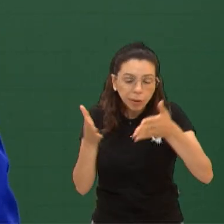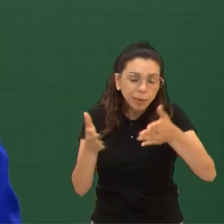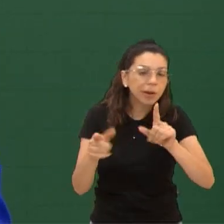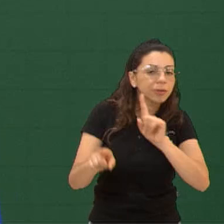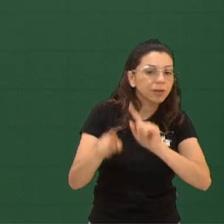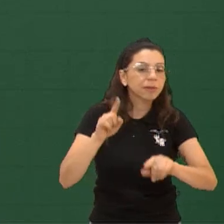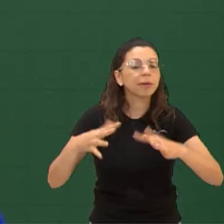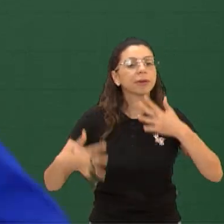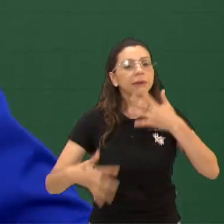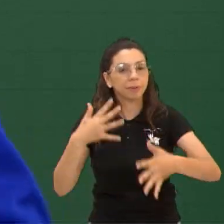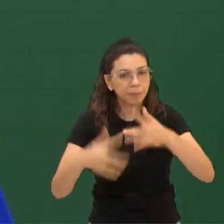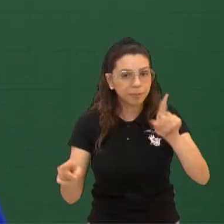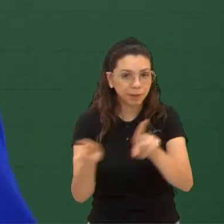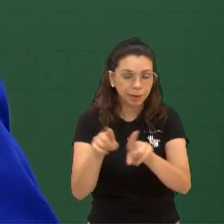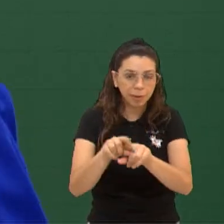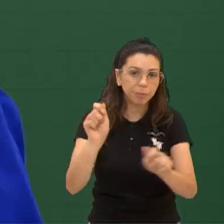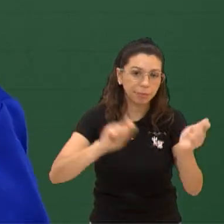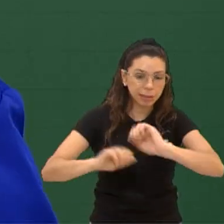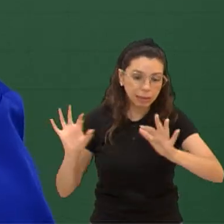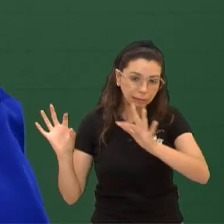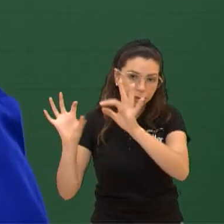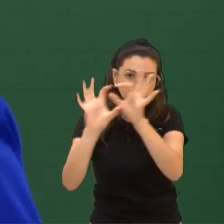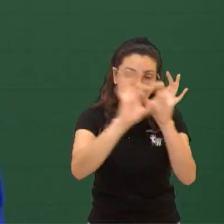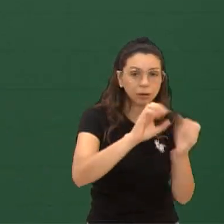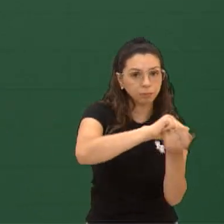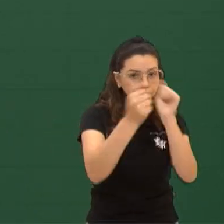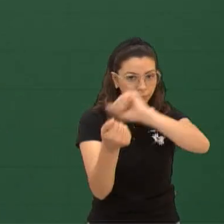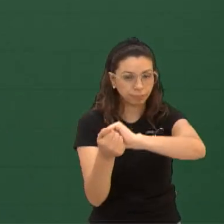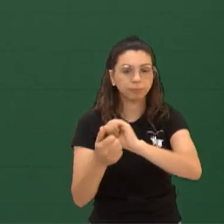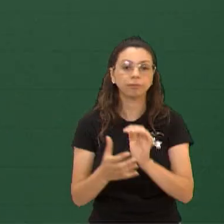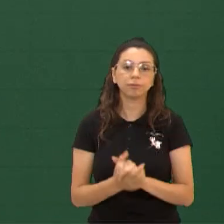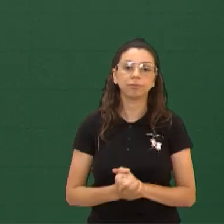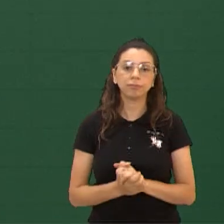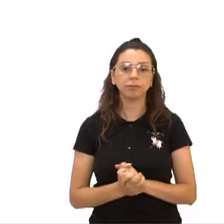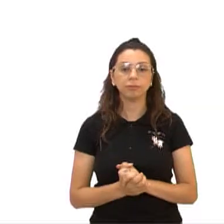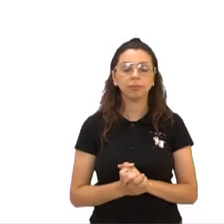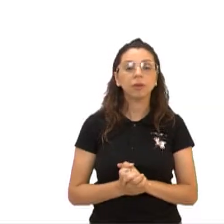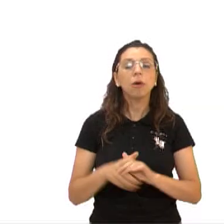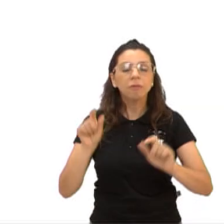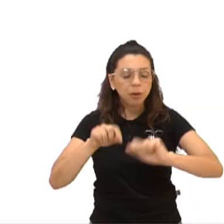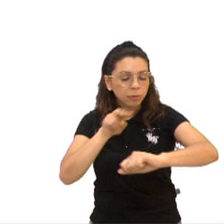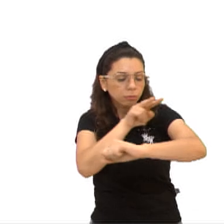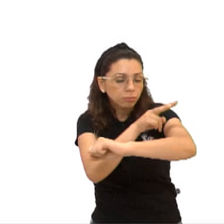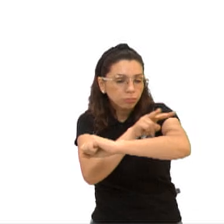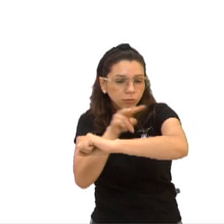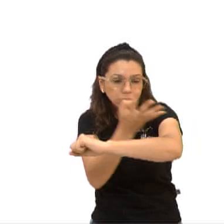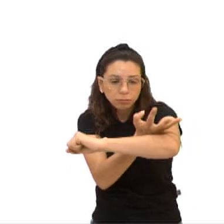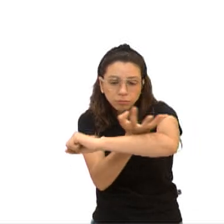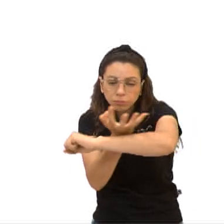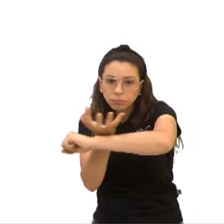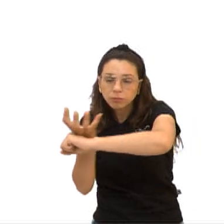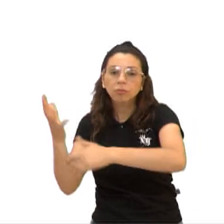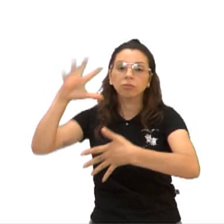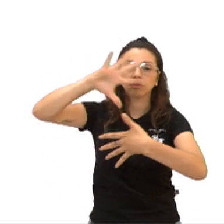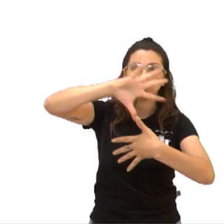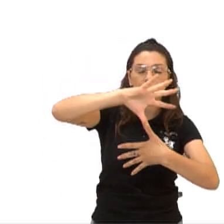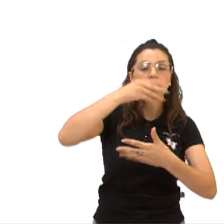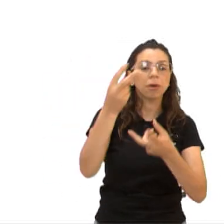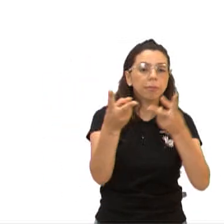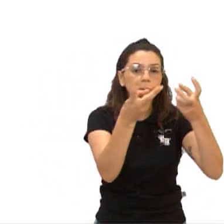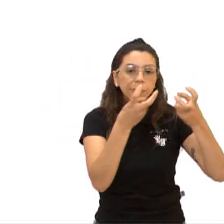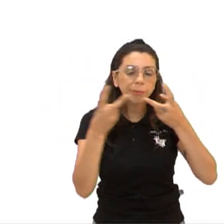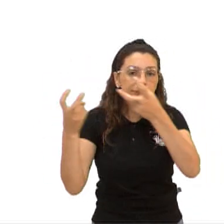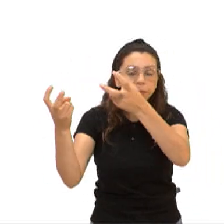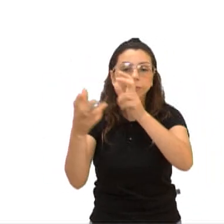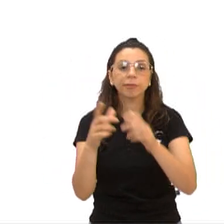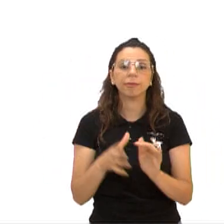atrapalha um pouquinho. A gente tem que fazer alguma sistemática de adaptação. Então, quando olhamos o relevo do continente americano, percebemos